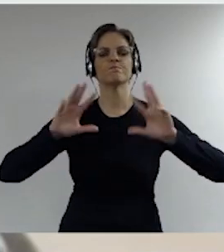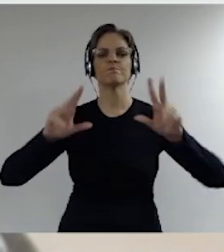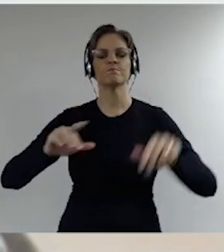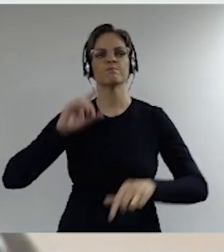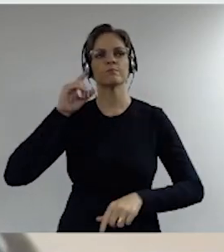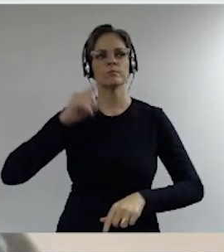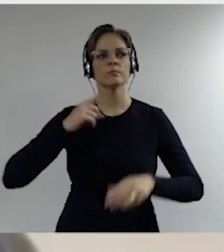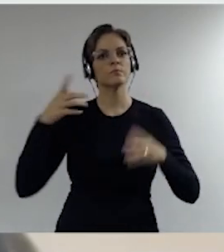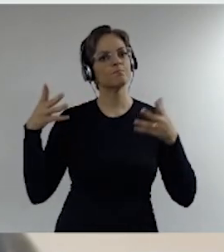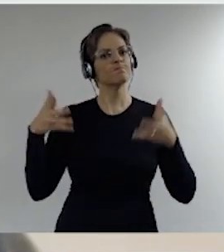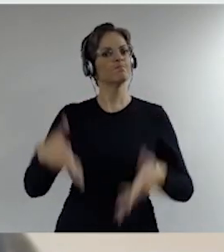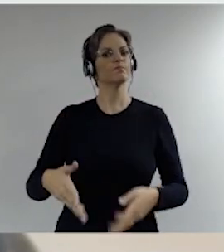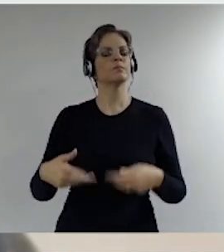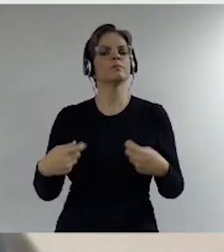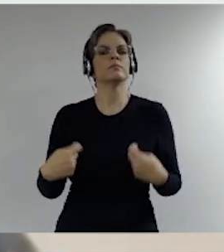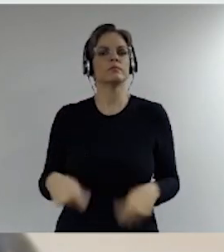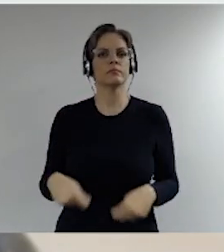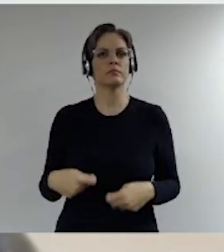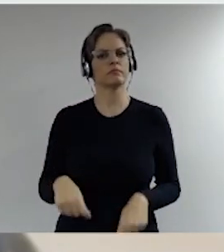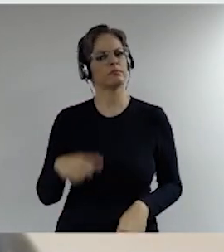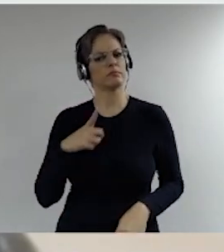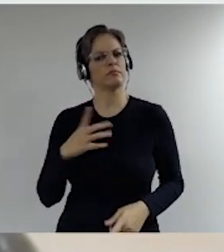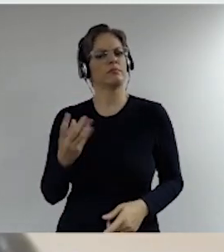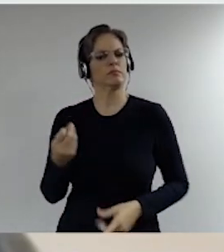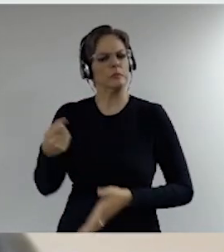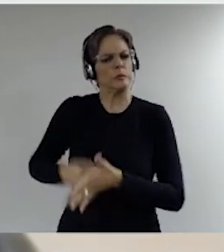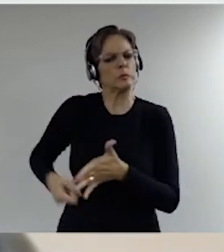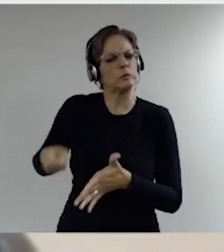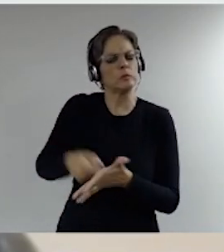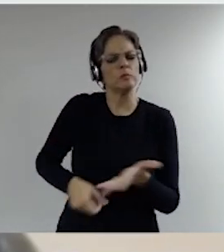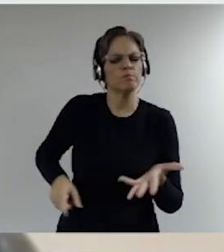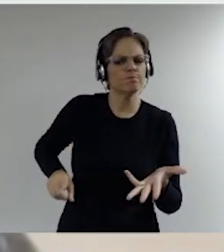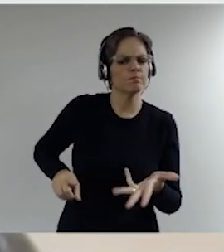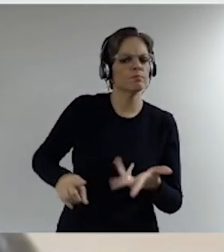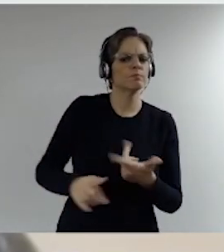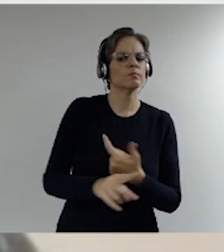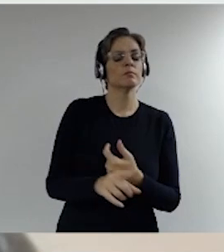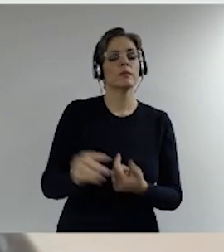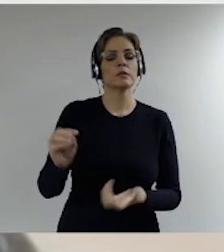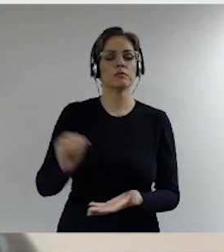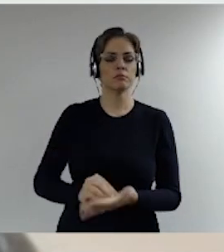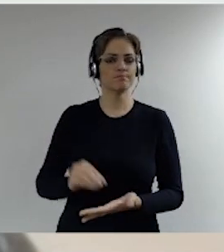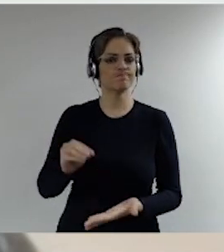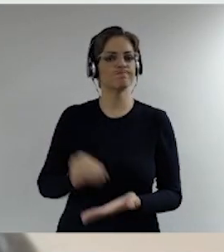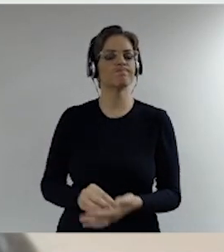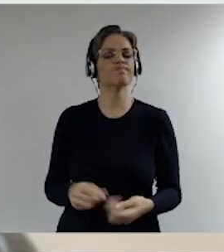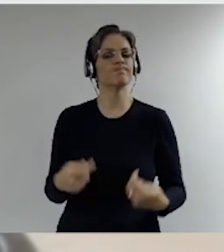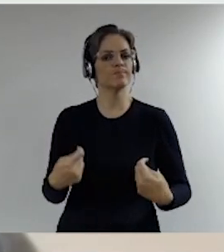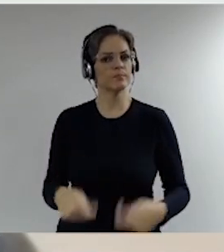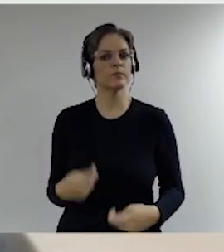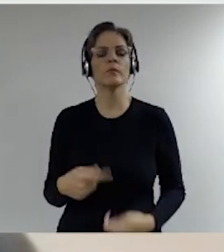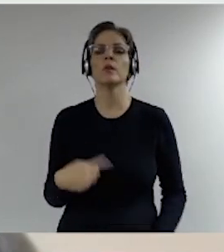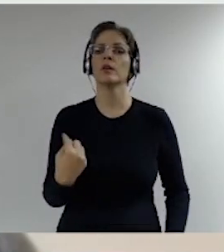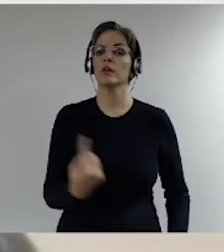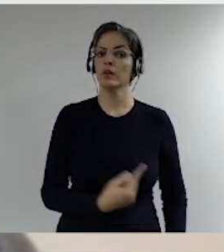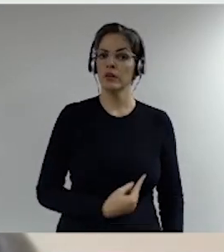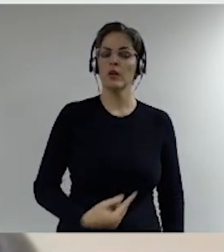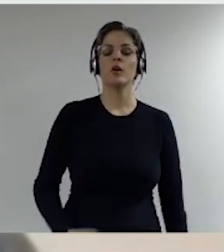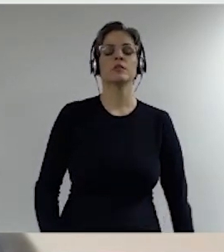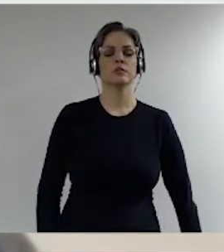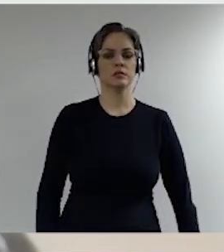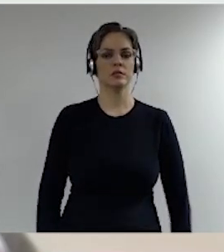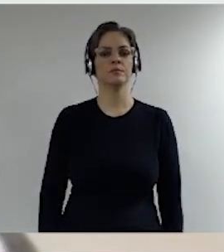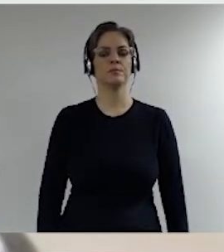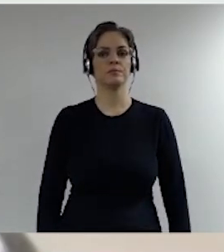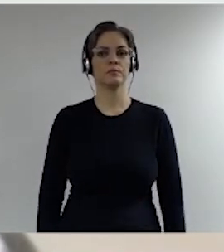sistema OAB. Nós temos muitas trincheiras para serem ocupadas, temos muitos enfrentamentos a serem digeridos ao longo desse